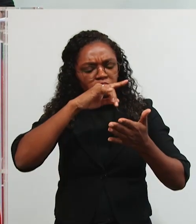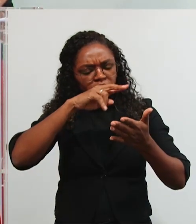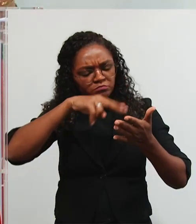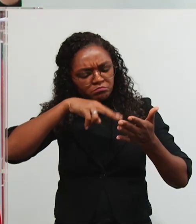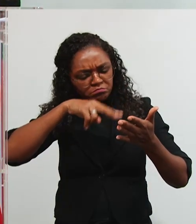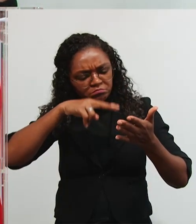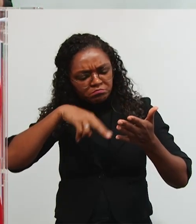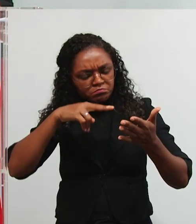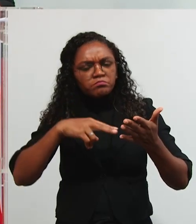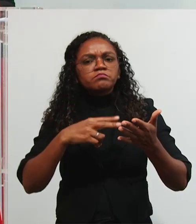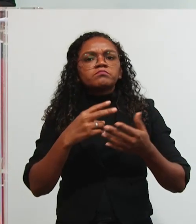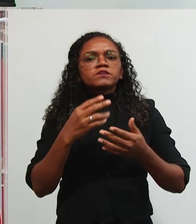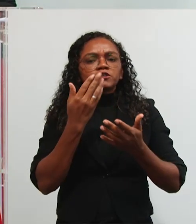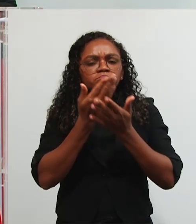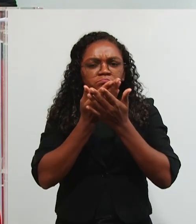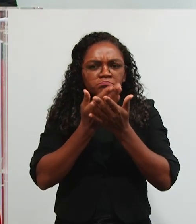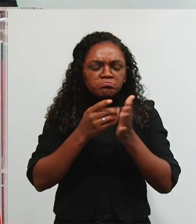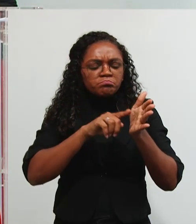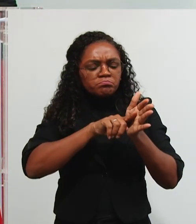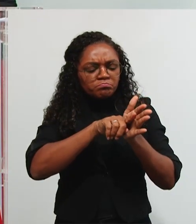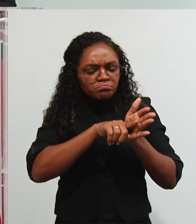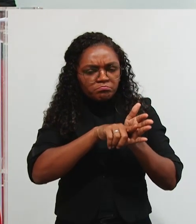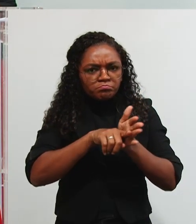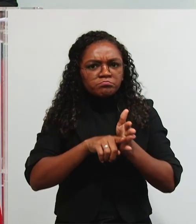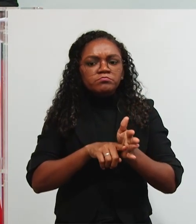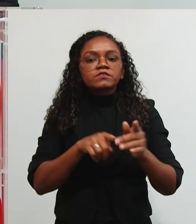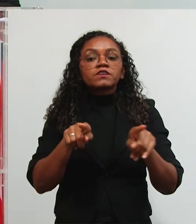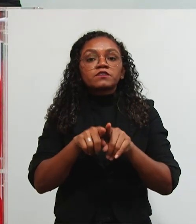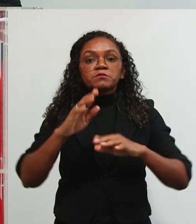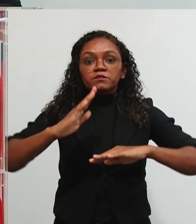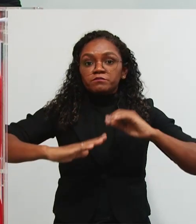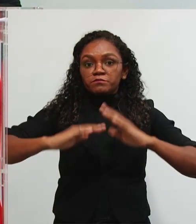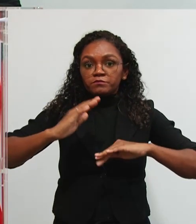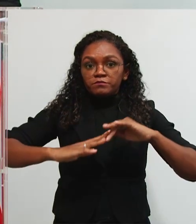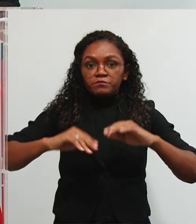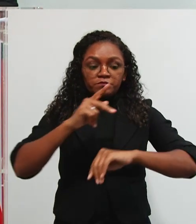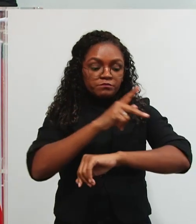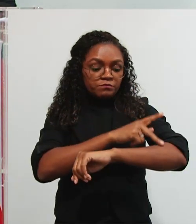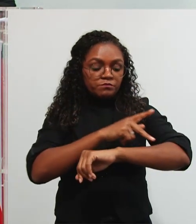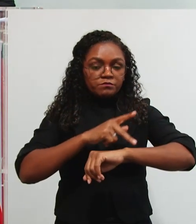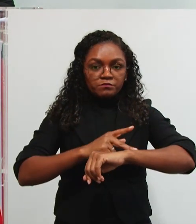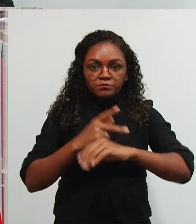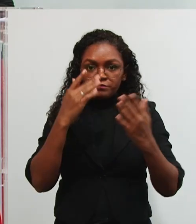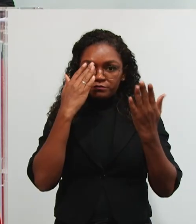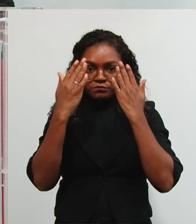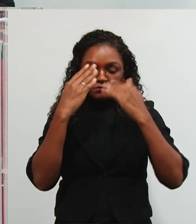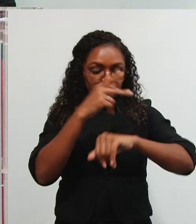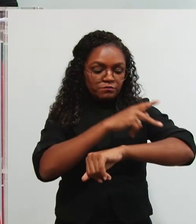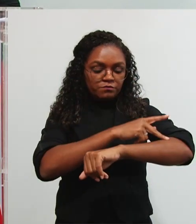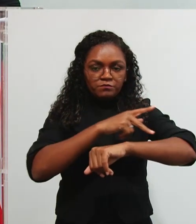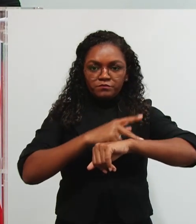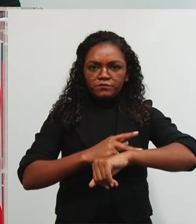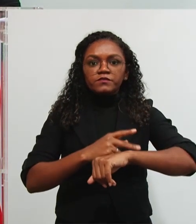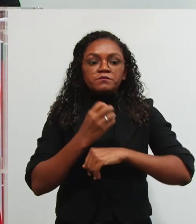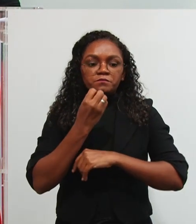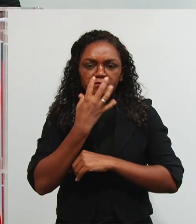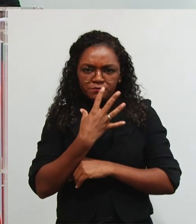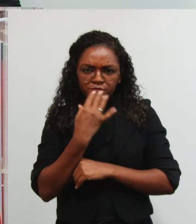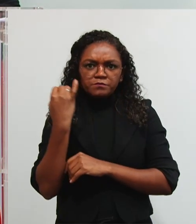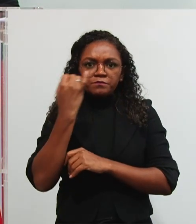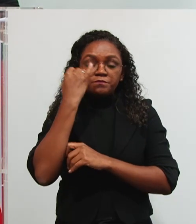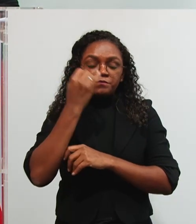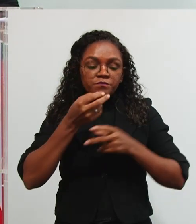precisamos primeiro conhecer o nosso aluno para a gente poder fazer as adaptações. Por isso, nós estamos trazendo algo